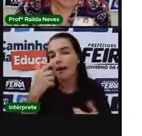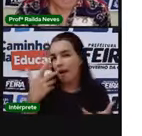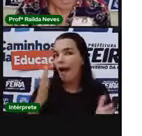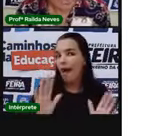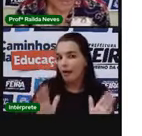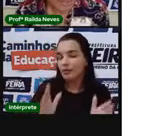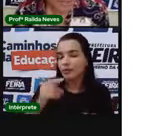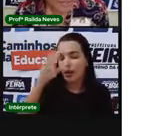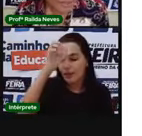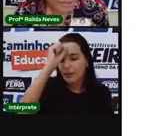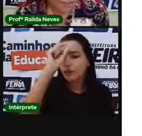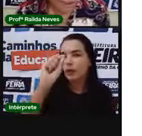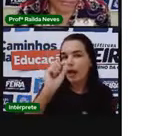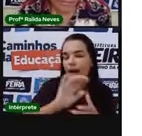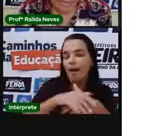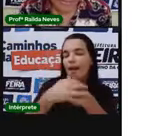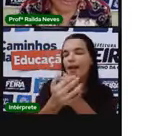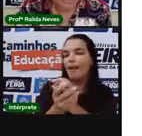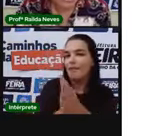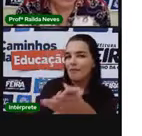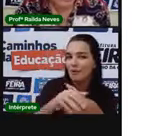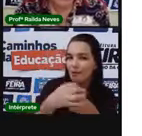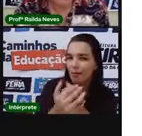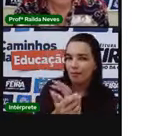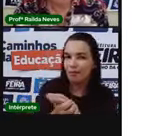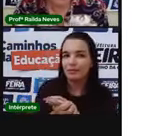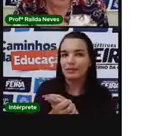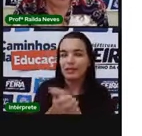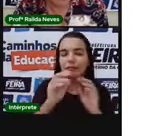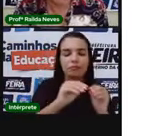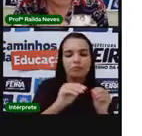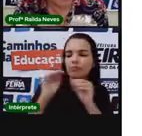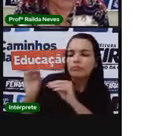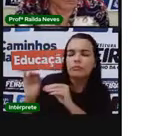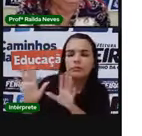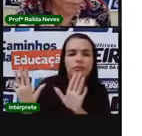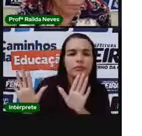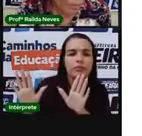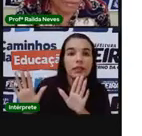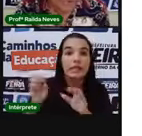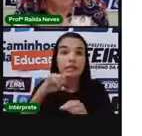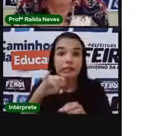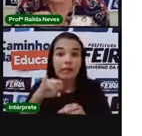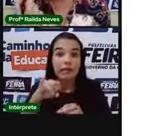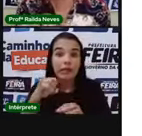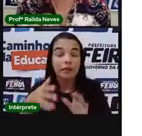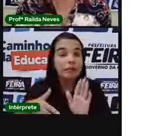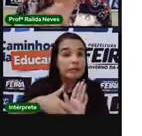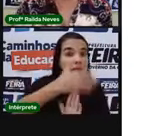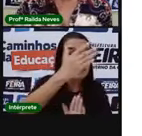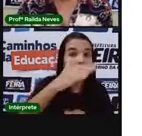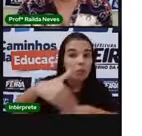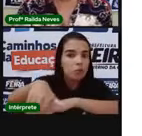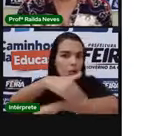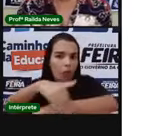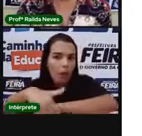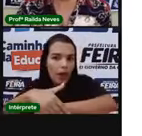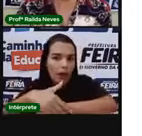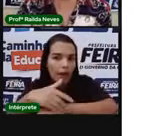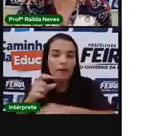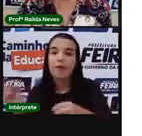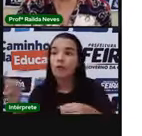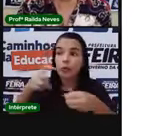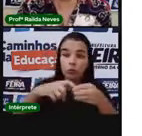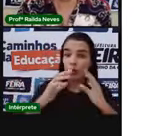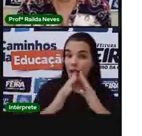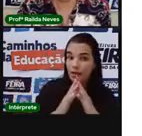Então, saiu desse ambiente, lavou a mão, saiu pra rua, lavou a mão, voltou da rua, lavou a mão. Tem que ter esses cuidados todos. Do